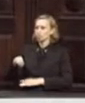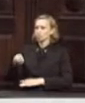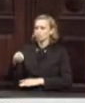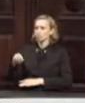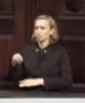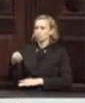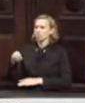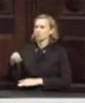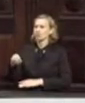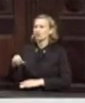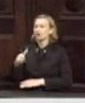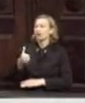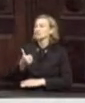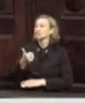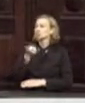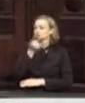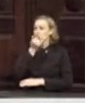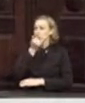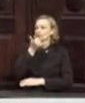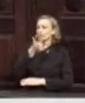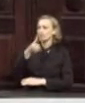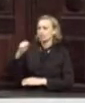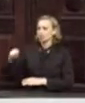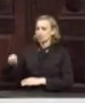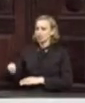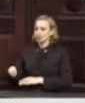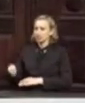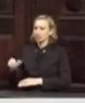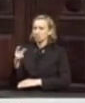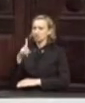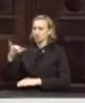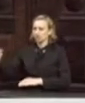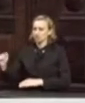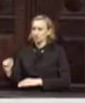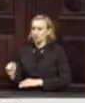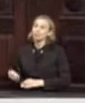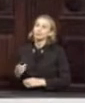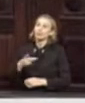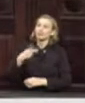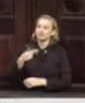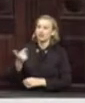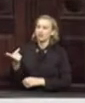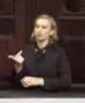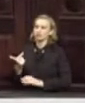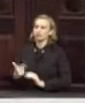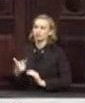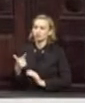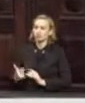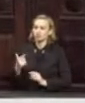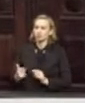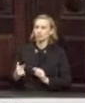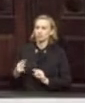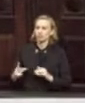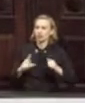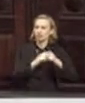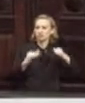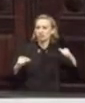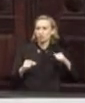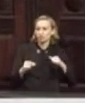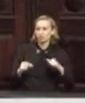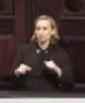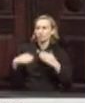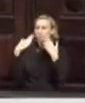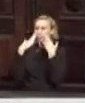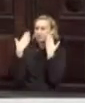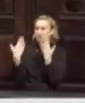sistema penitenciário estadual. E diz, no artigo 2º, que vencido o prazo, o preso será